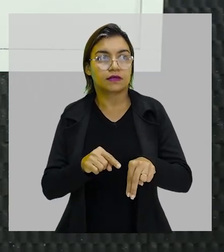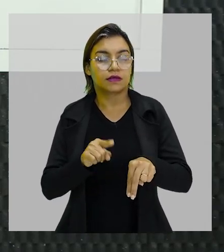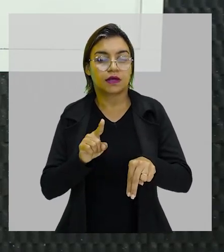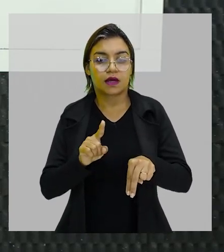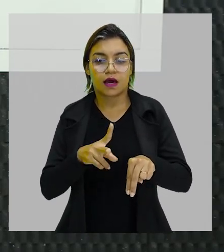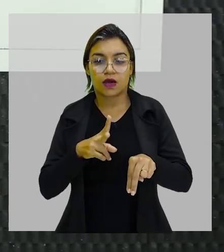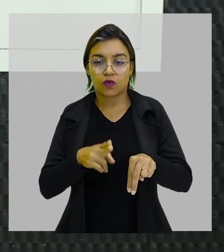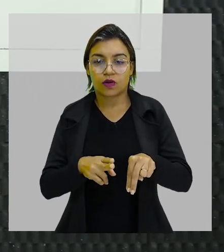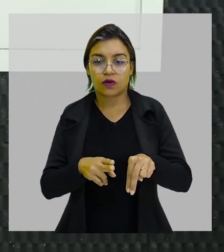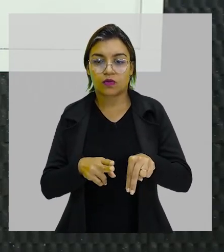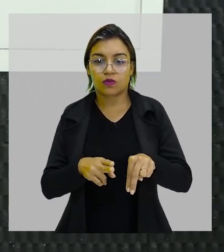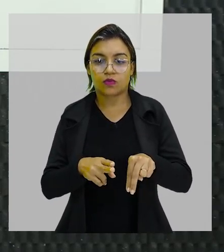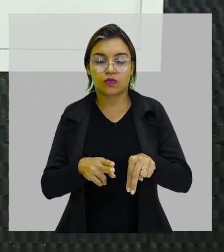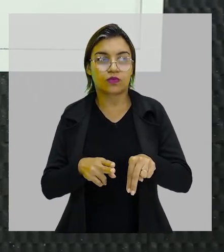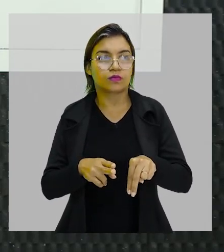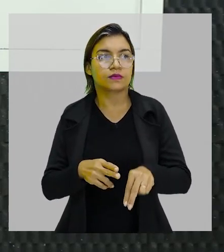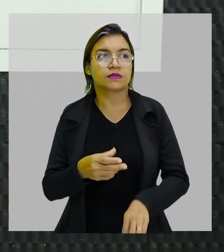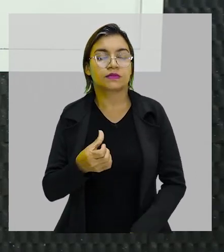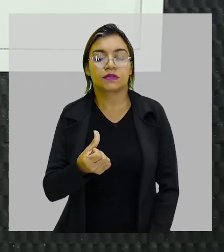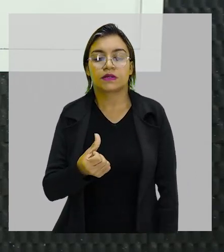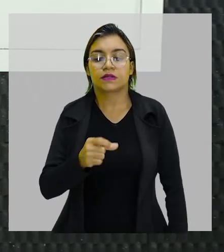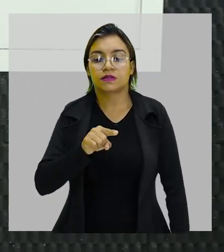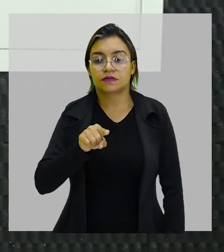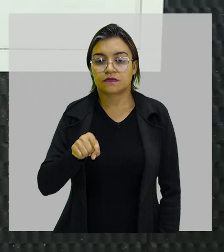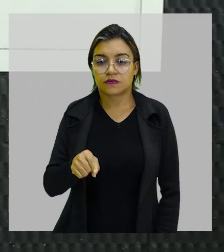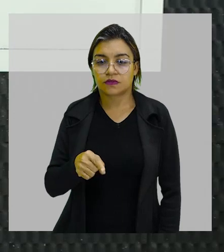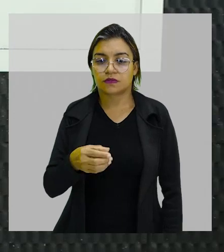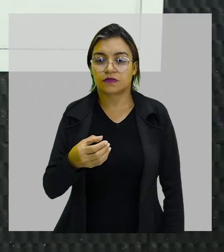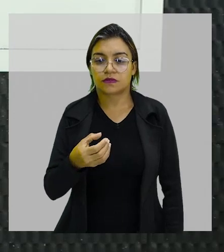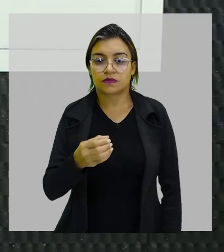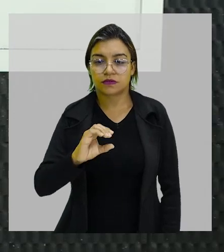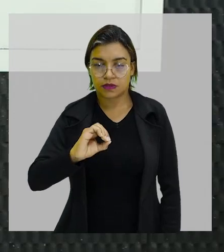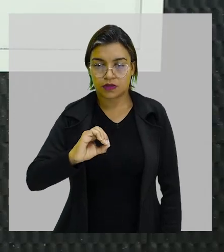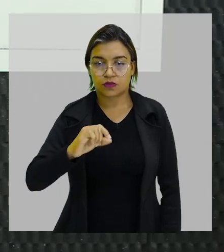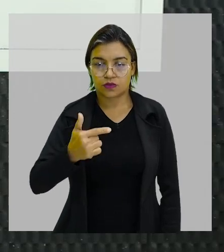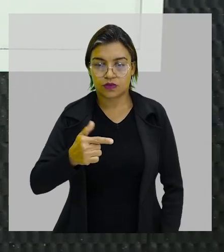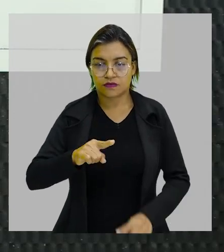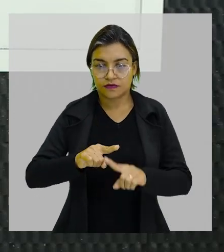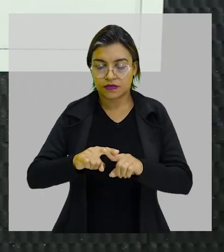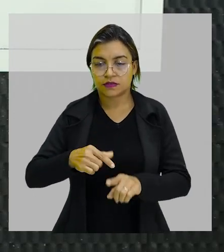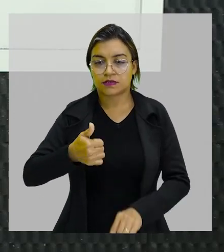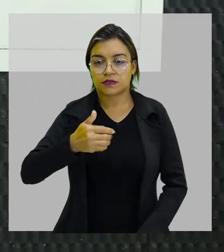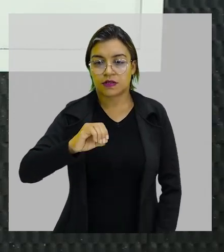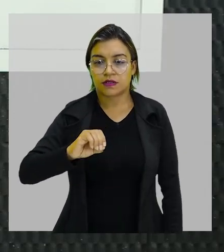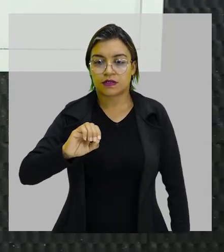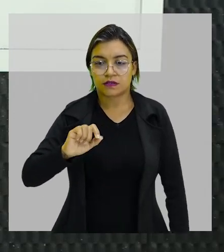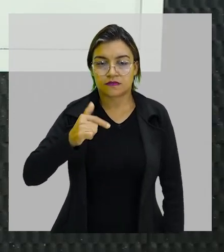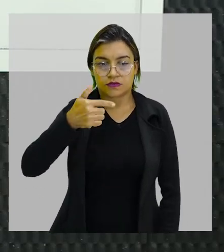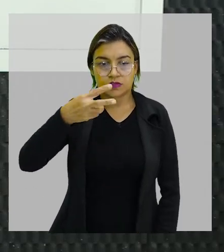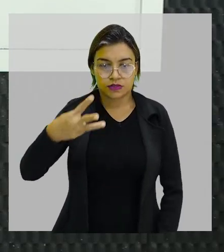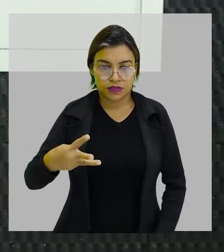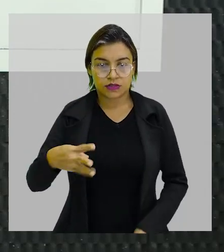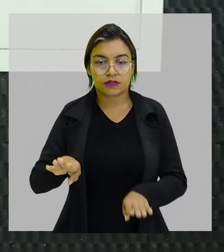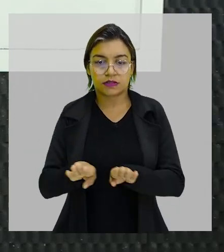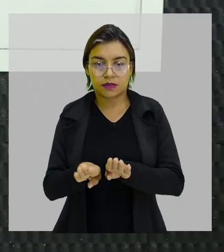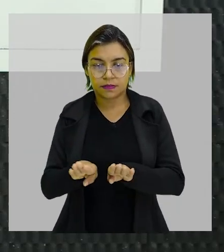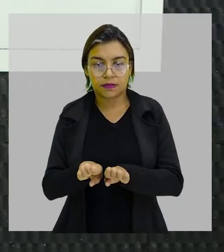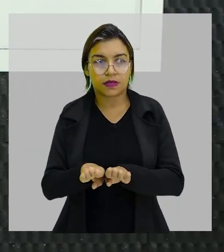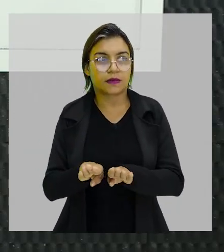6,02 vezes 10 a 23, e ele dá a constante universal dos gases, que é